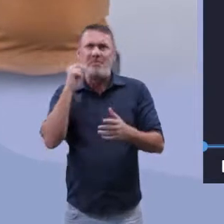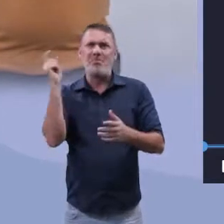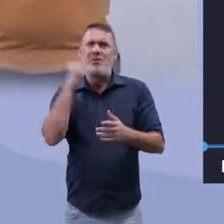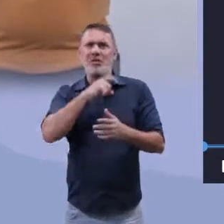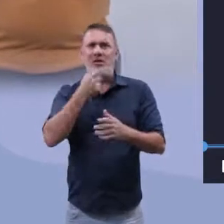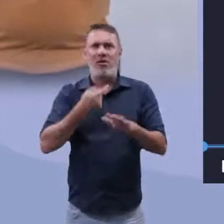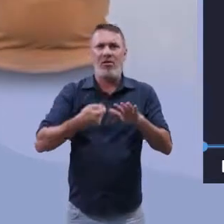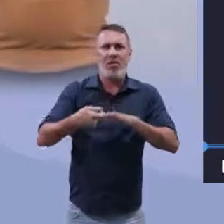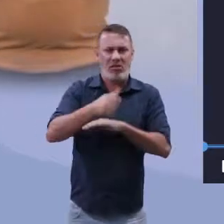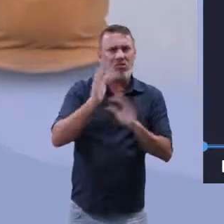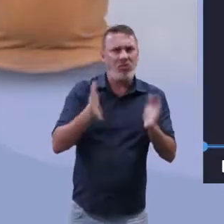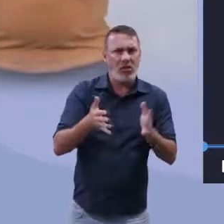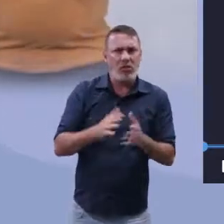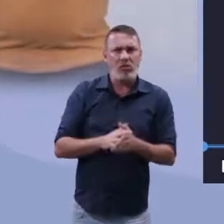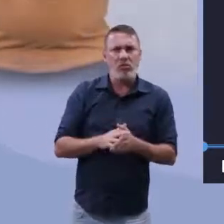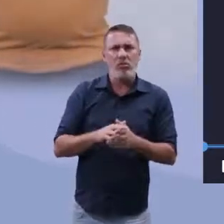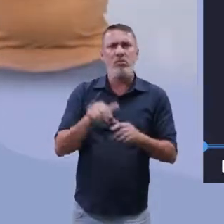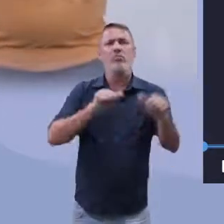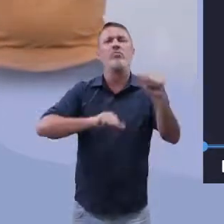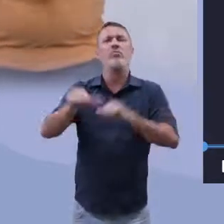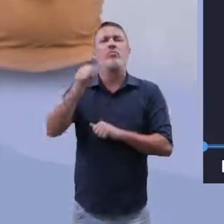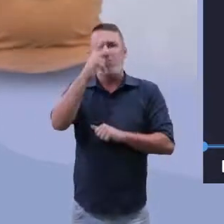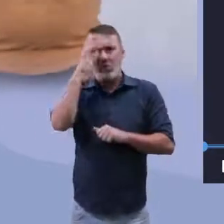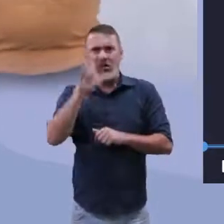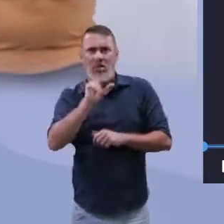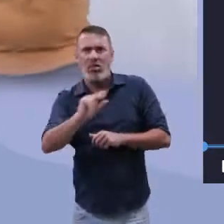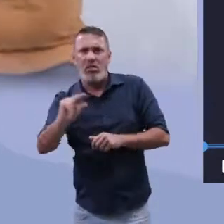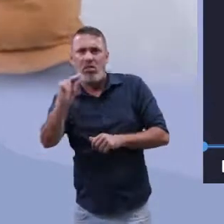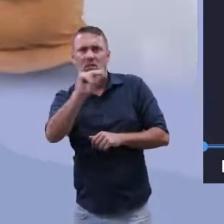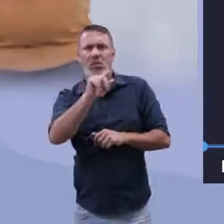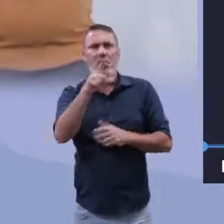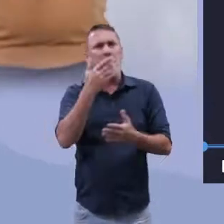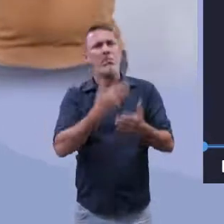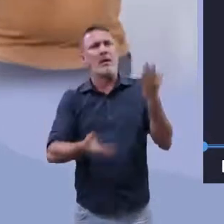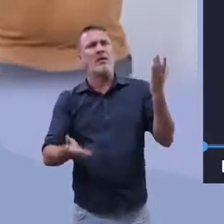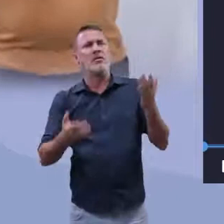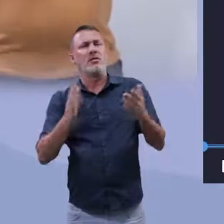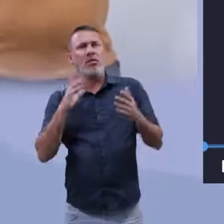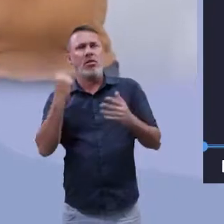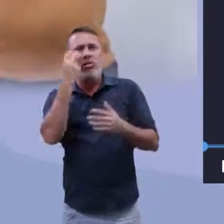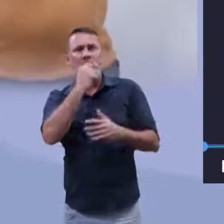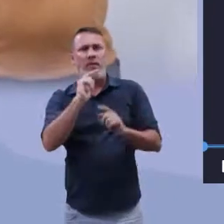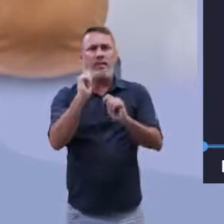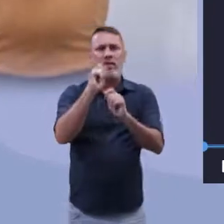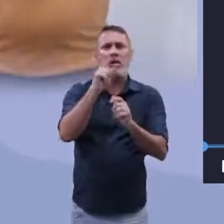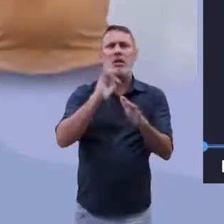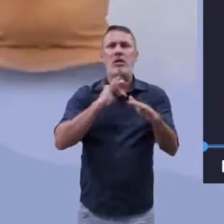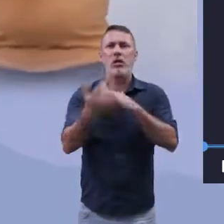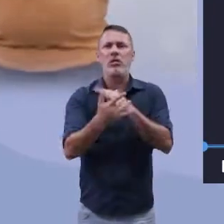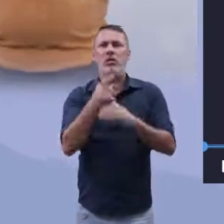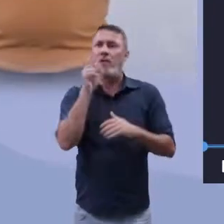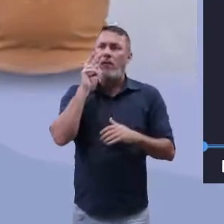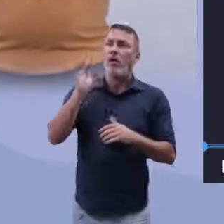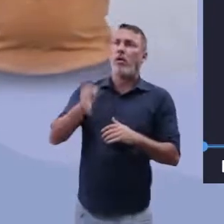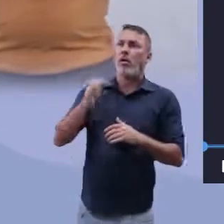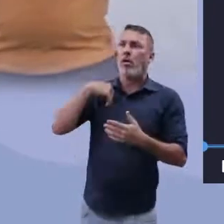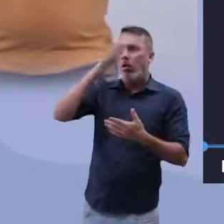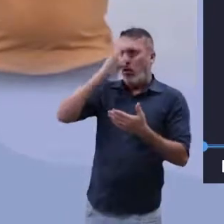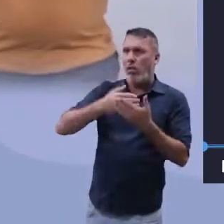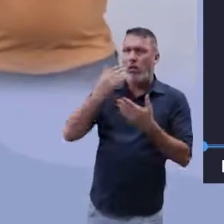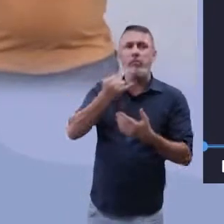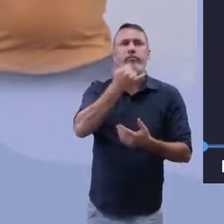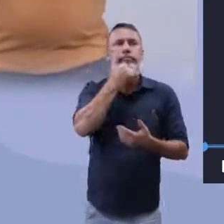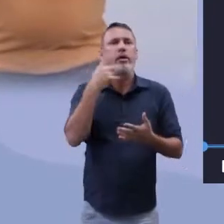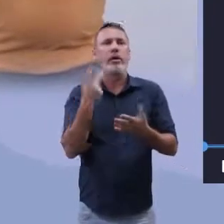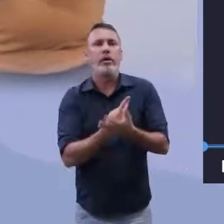uma inverdade? Já passou por isso na sua vida? Já viu alguma questão na rede social?